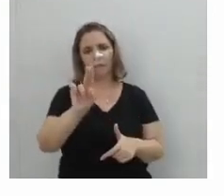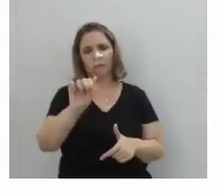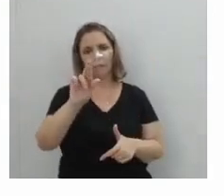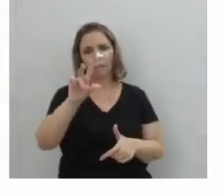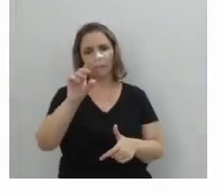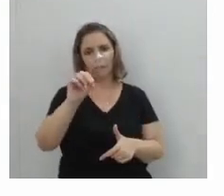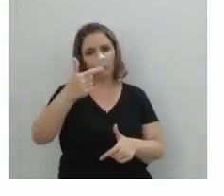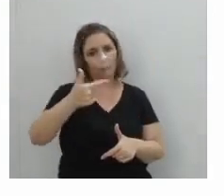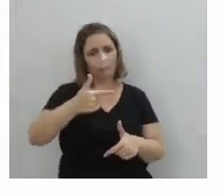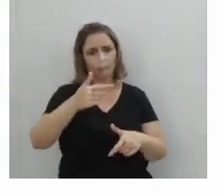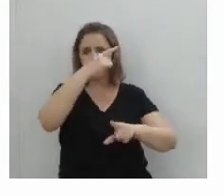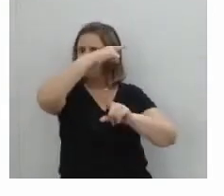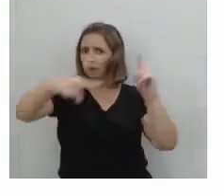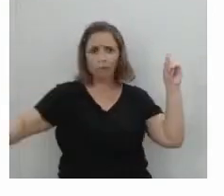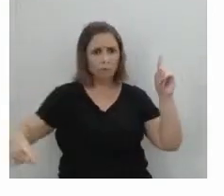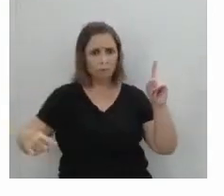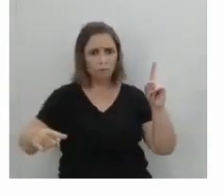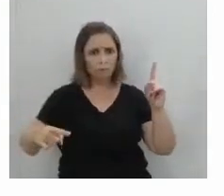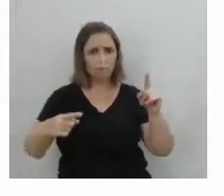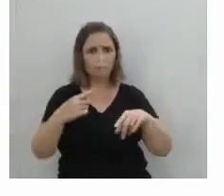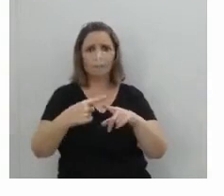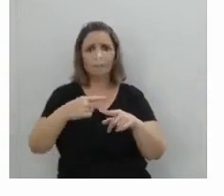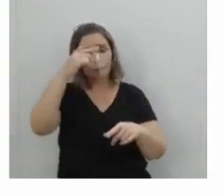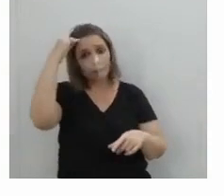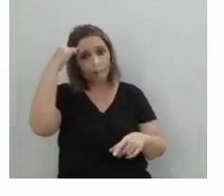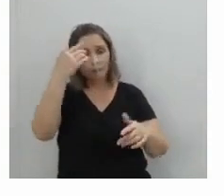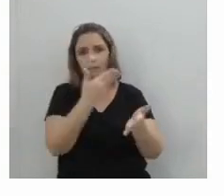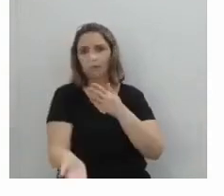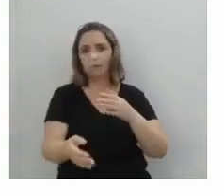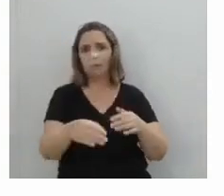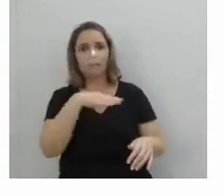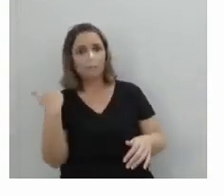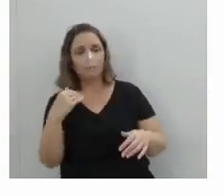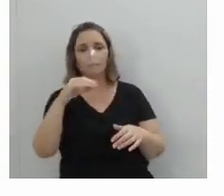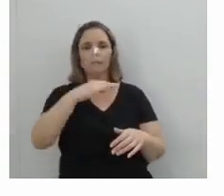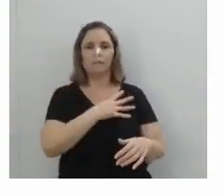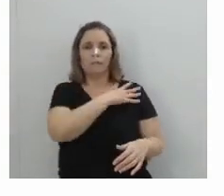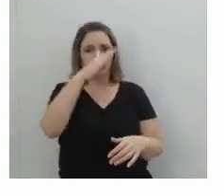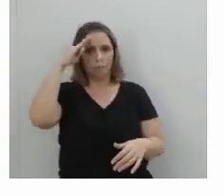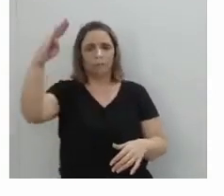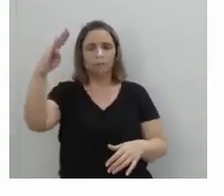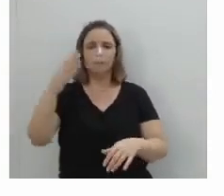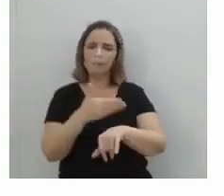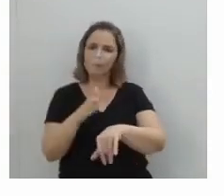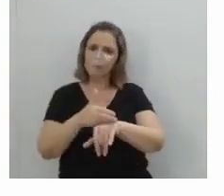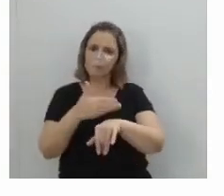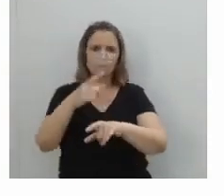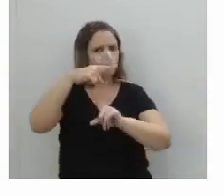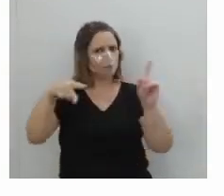os jogos, temendo a perda dos seus soldados. A prática foi proibida, mas não foi cessada. E